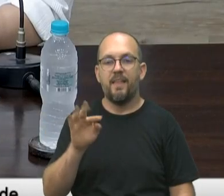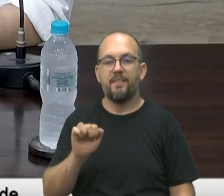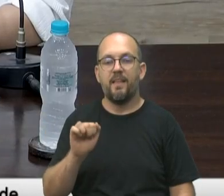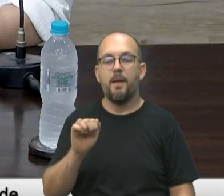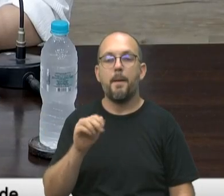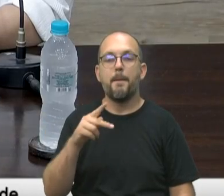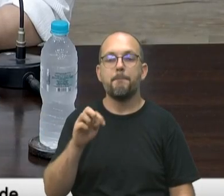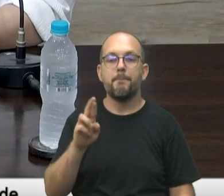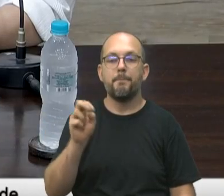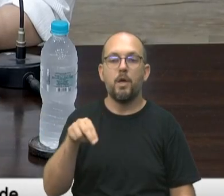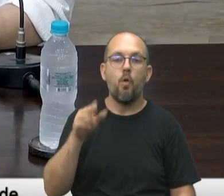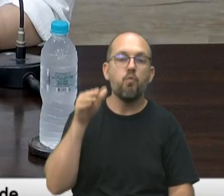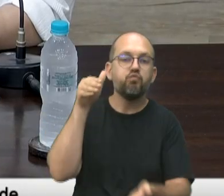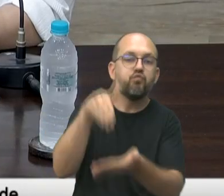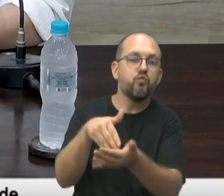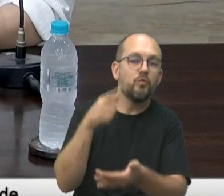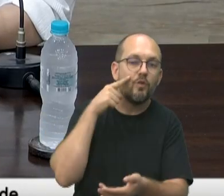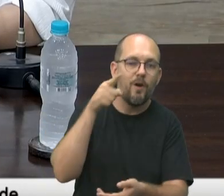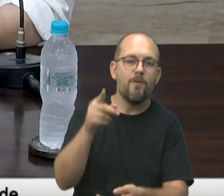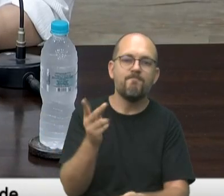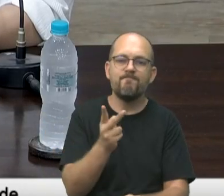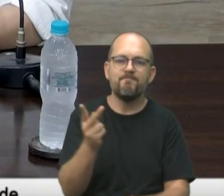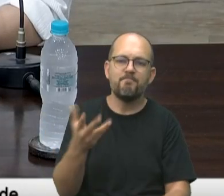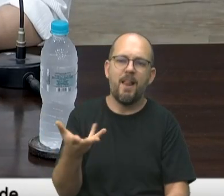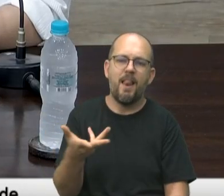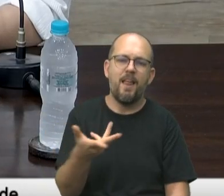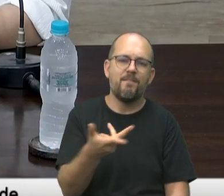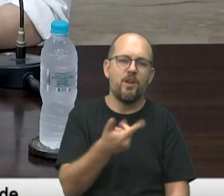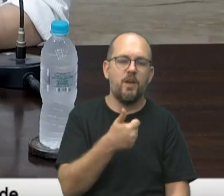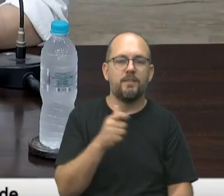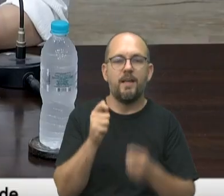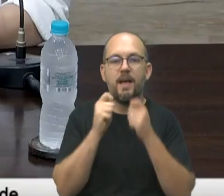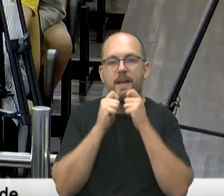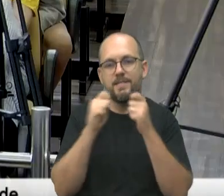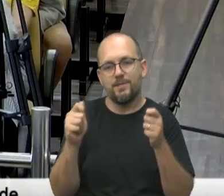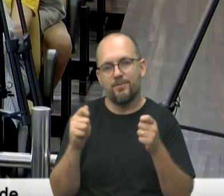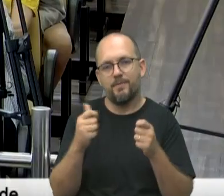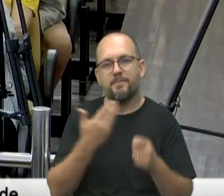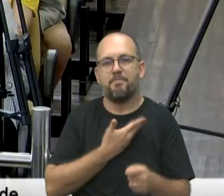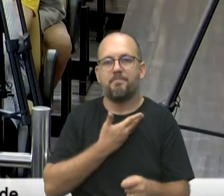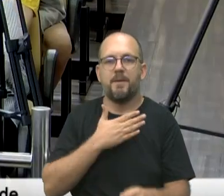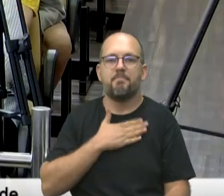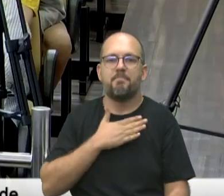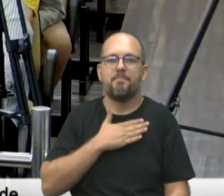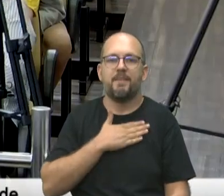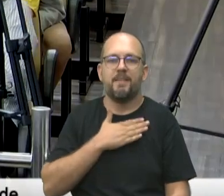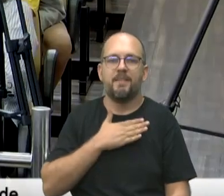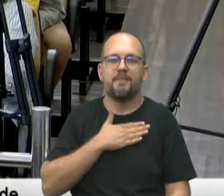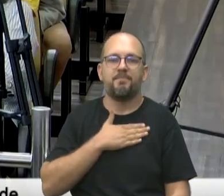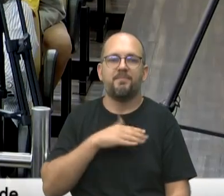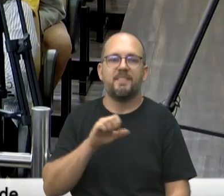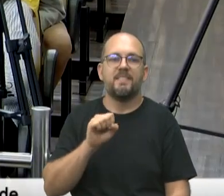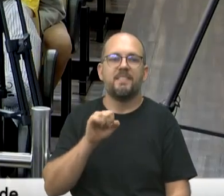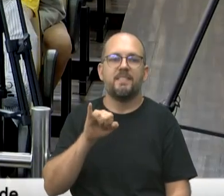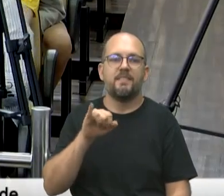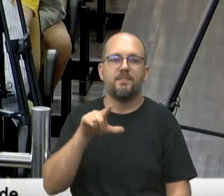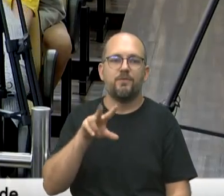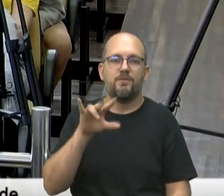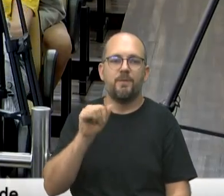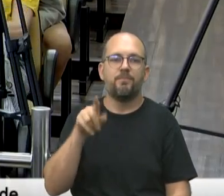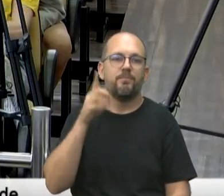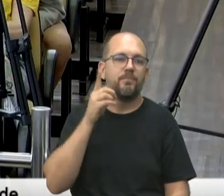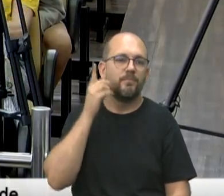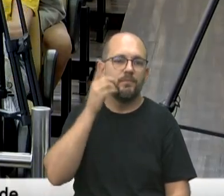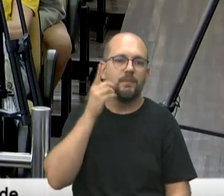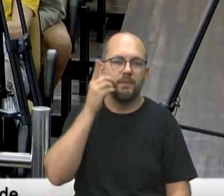fundo. Para quem não conhece, são duas maravilhosas assessoras e amigas minhas. A Silvia é a deputada aqui